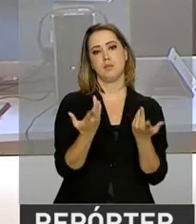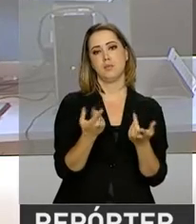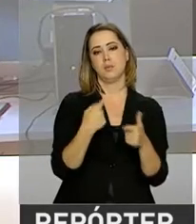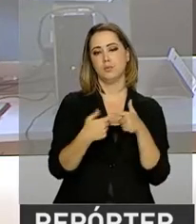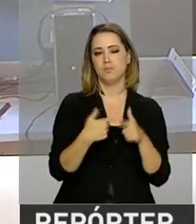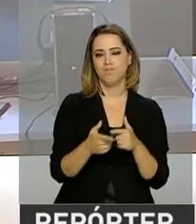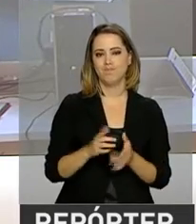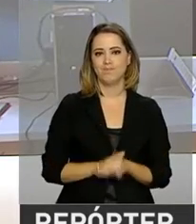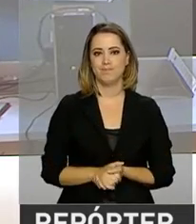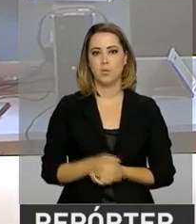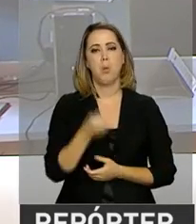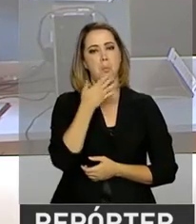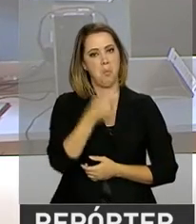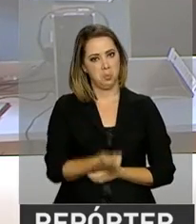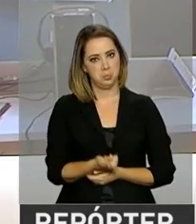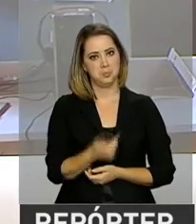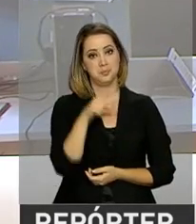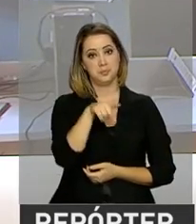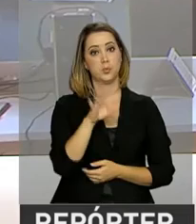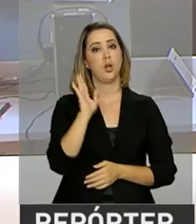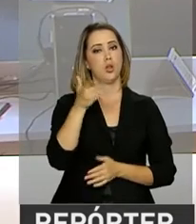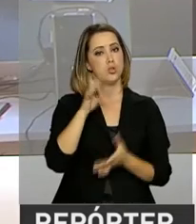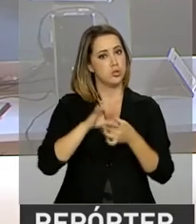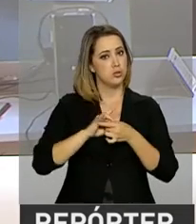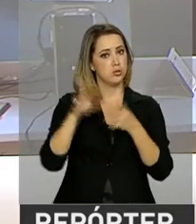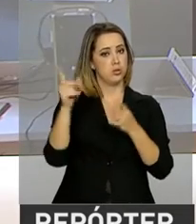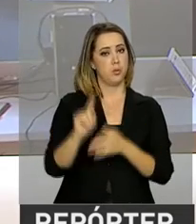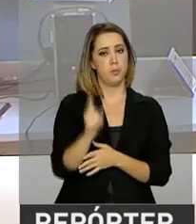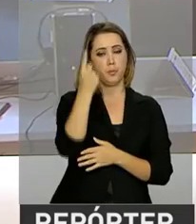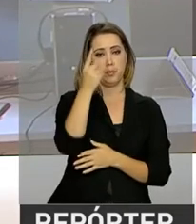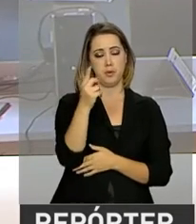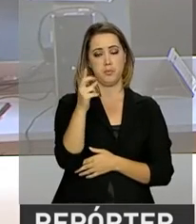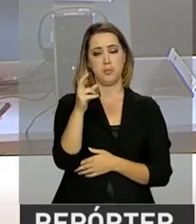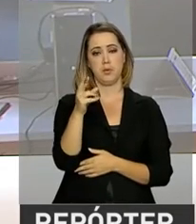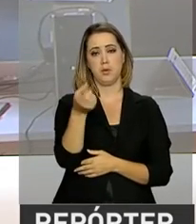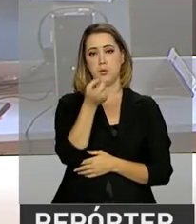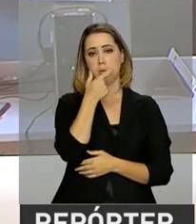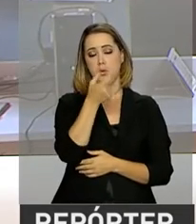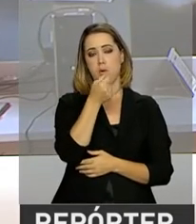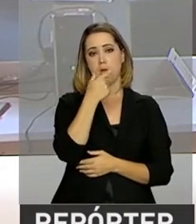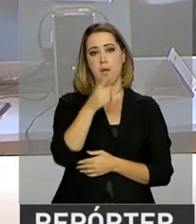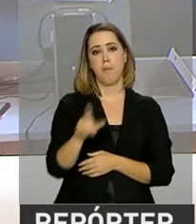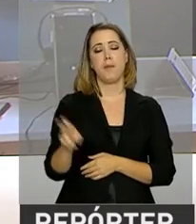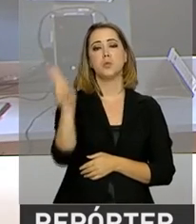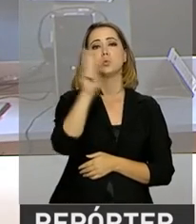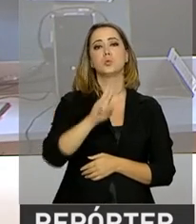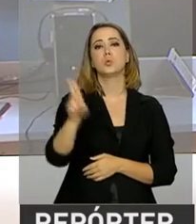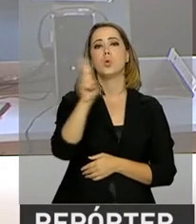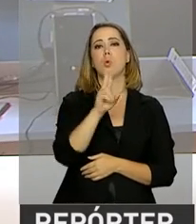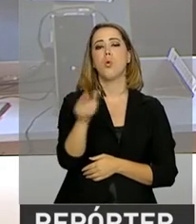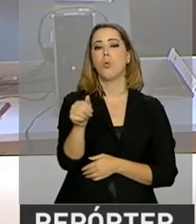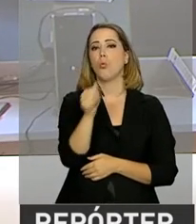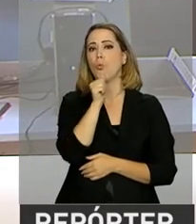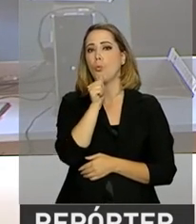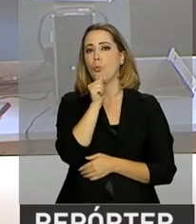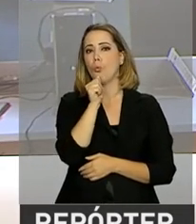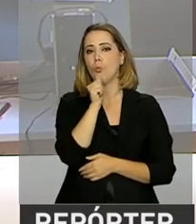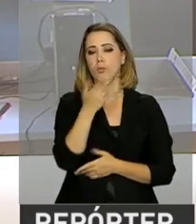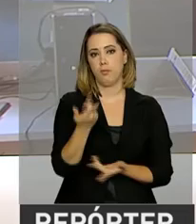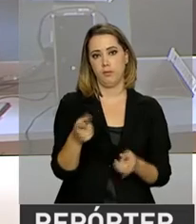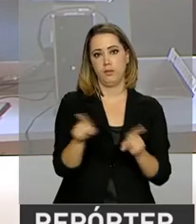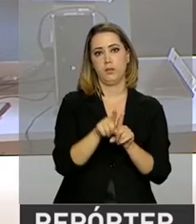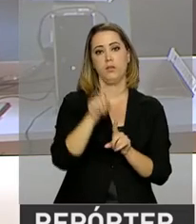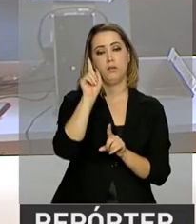muito bom né e foi aprovado o registro do primeiro remédio com derivados da cannabis sativa que é a planta da maconha